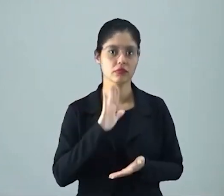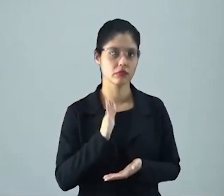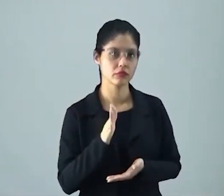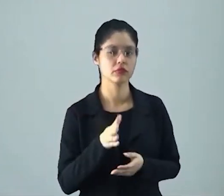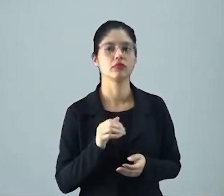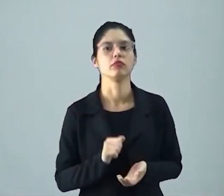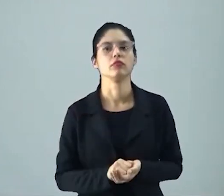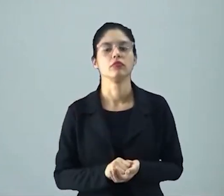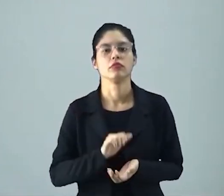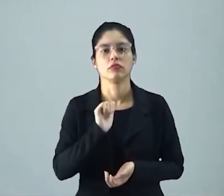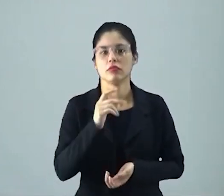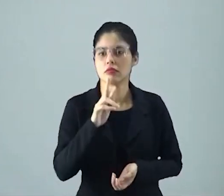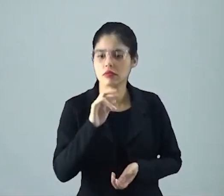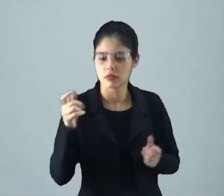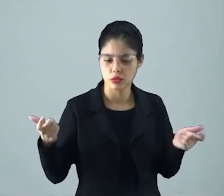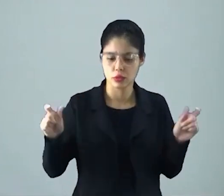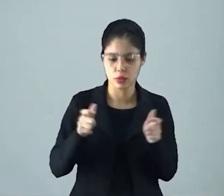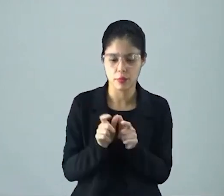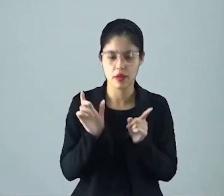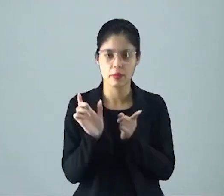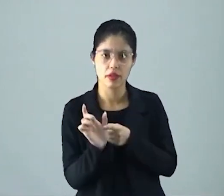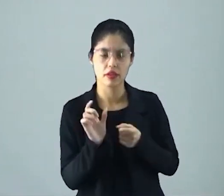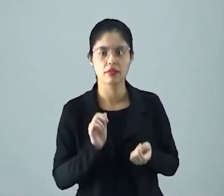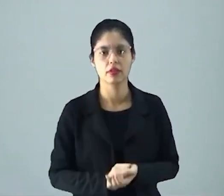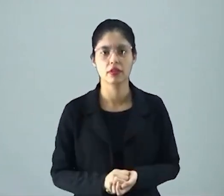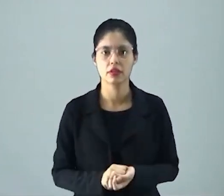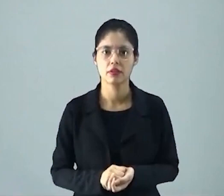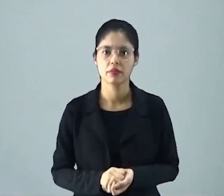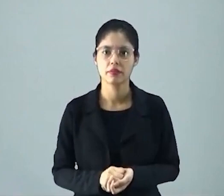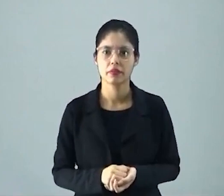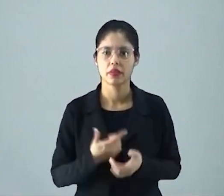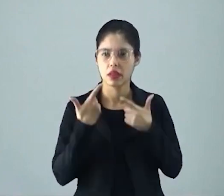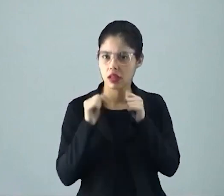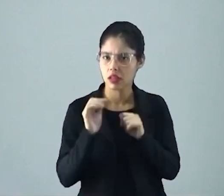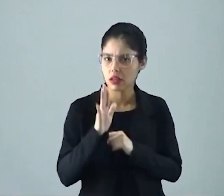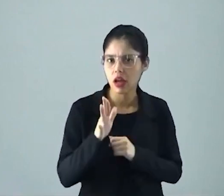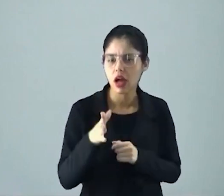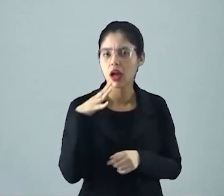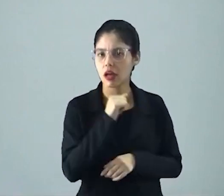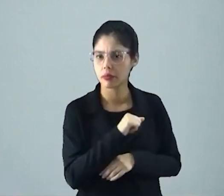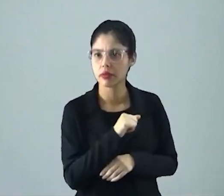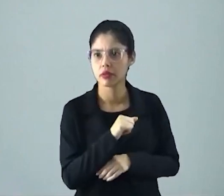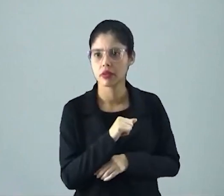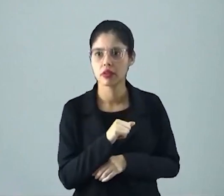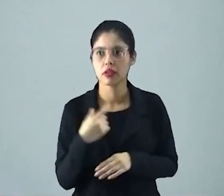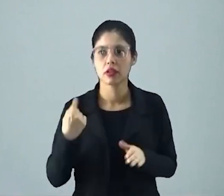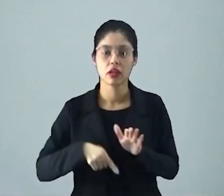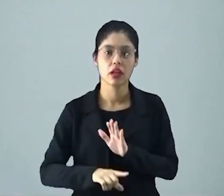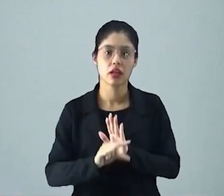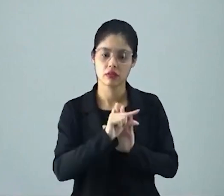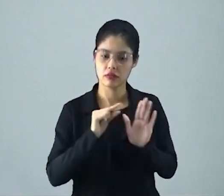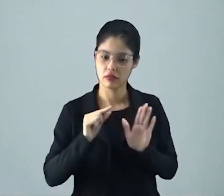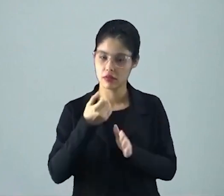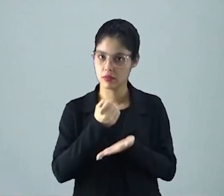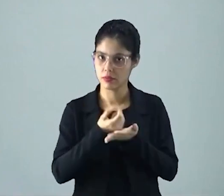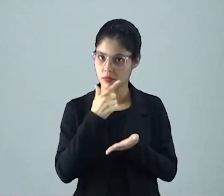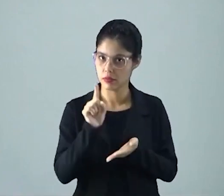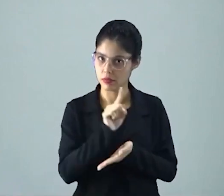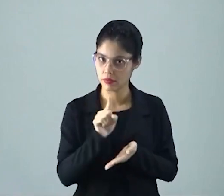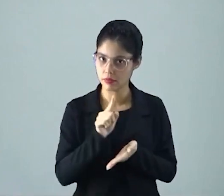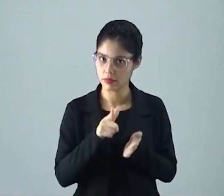já com abreviações, né, porque a linguagem ali já é mais rápida. Já dentro da bula de remédio,